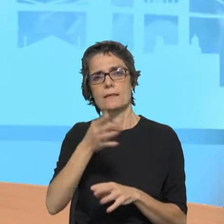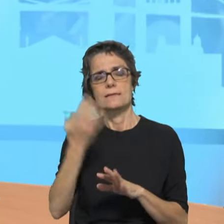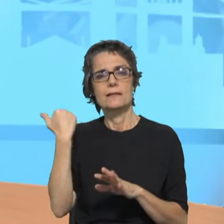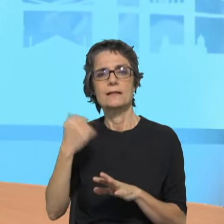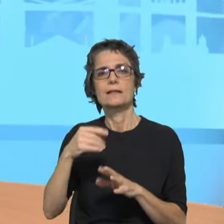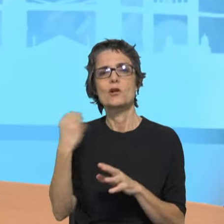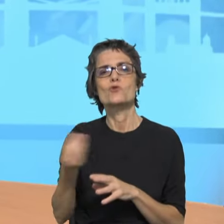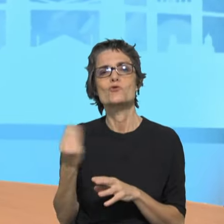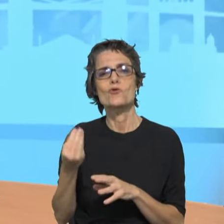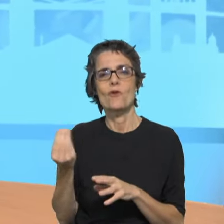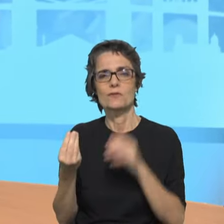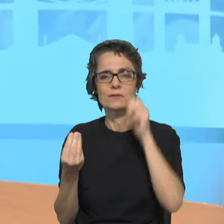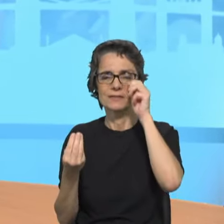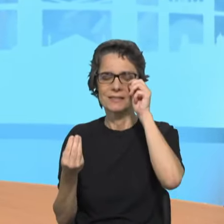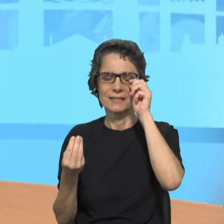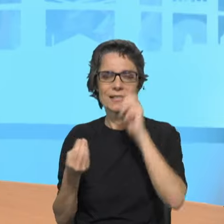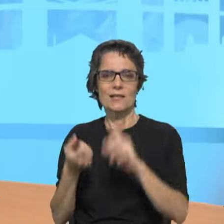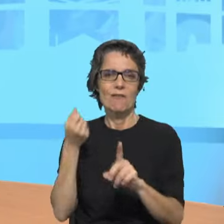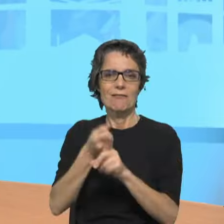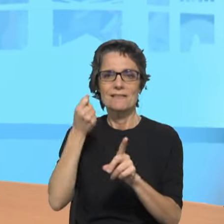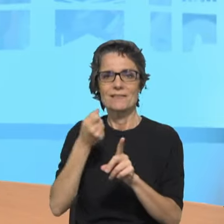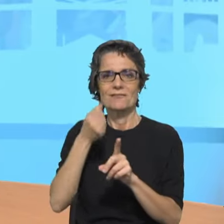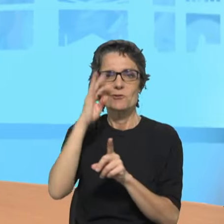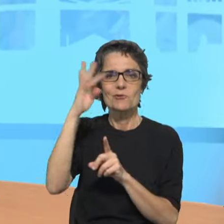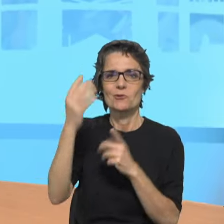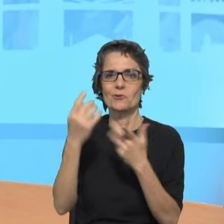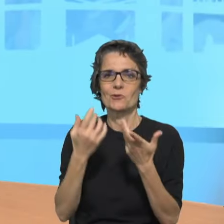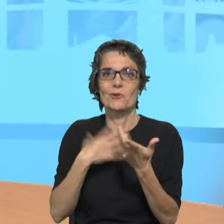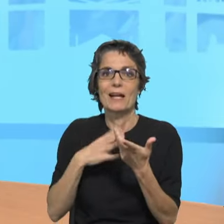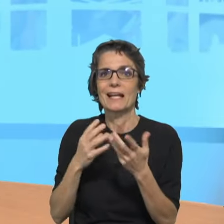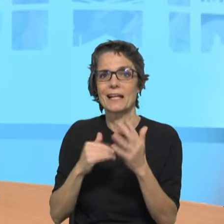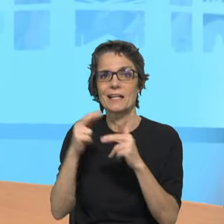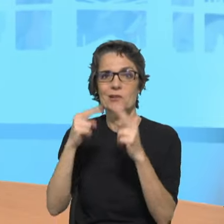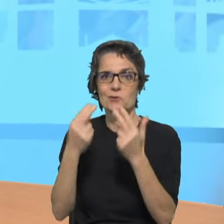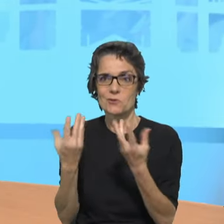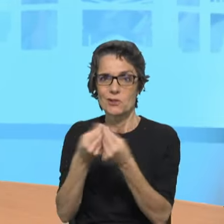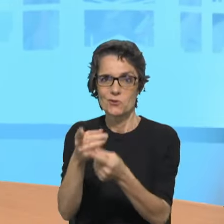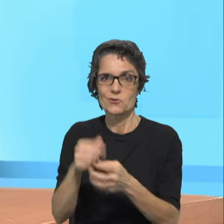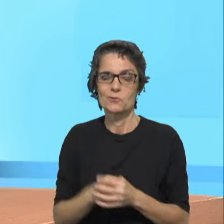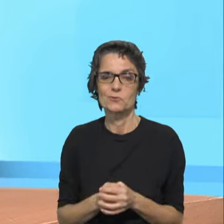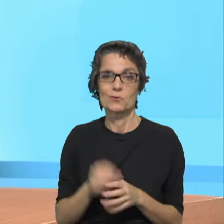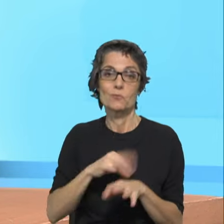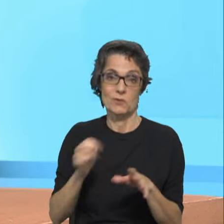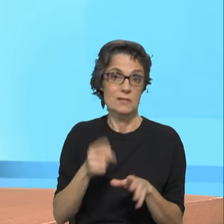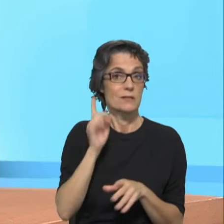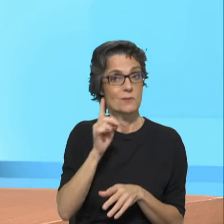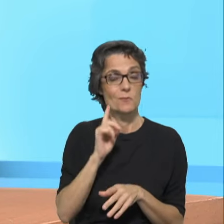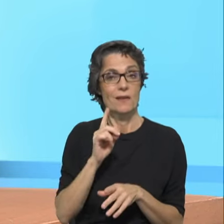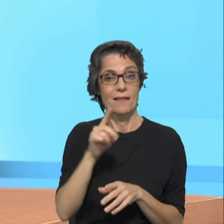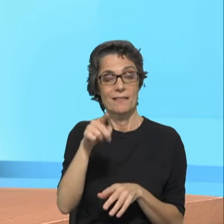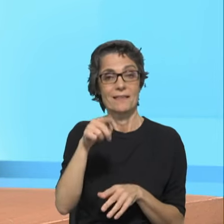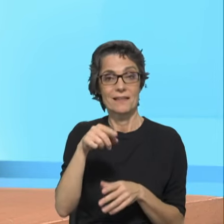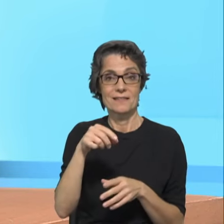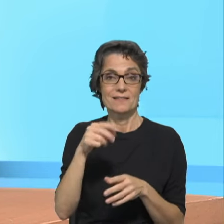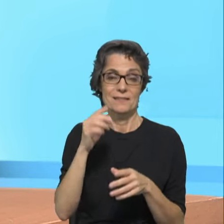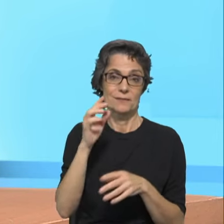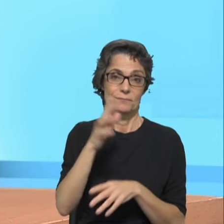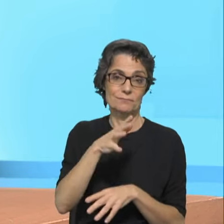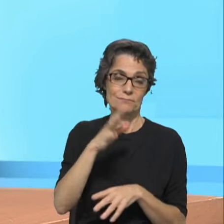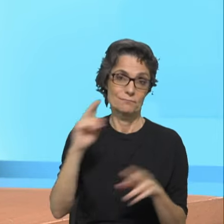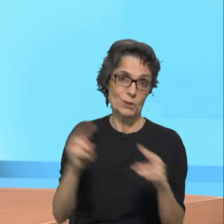e a construir juntos. Por isso tem um lugar preponderante nestes estaleiros que o Centro de Reflexão Cristã quis